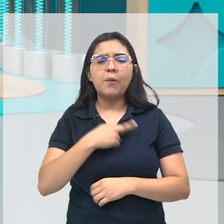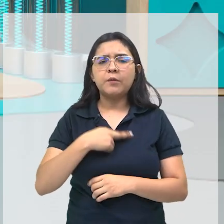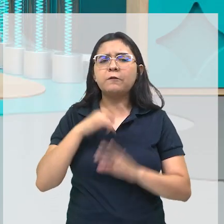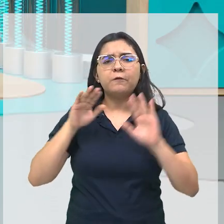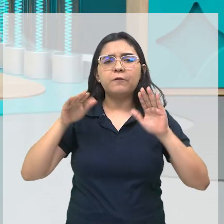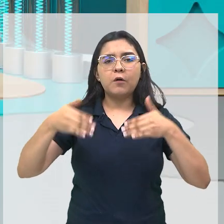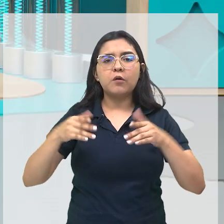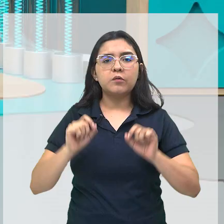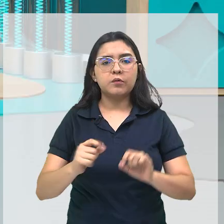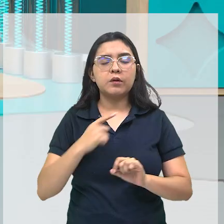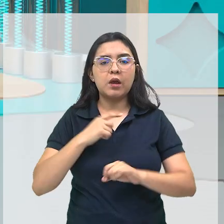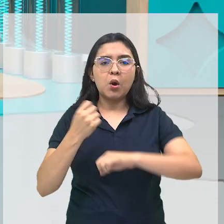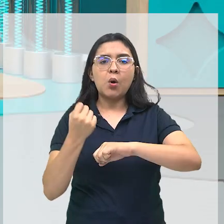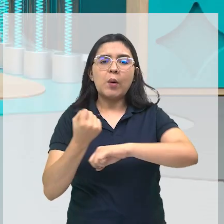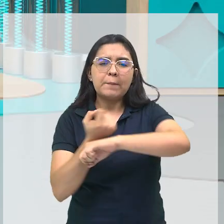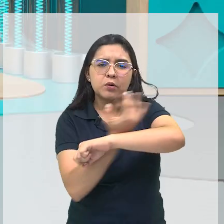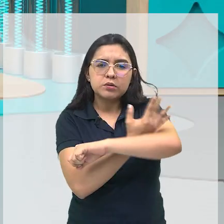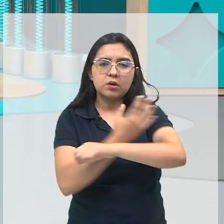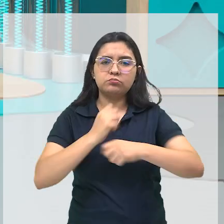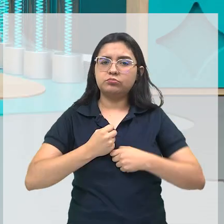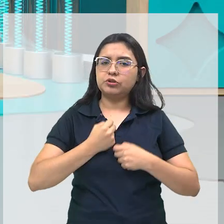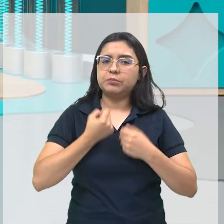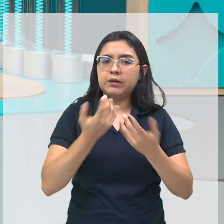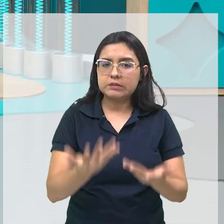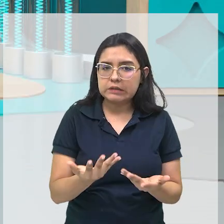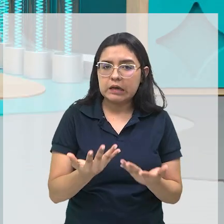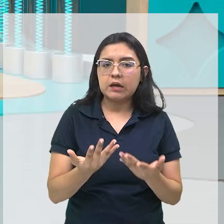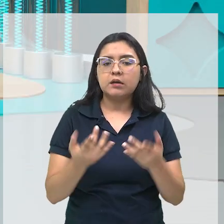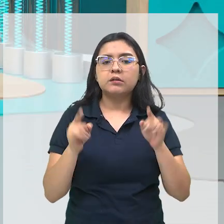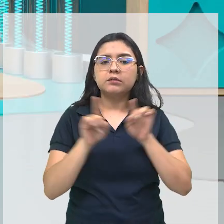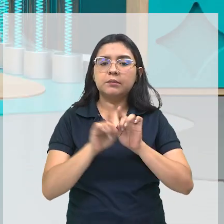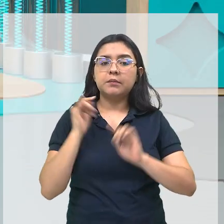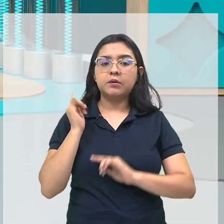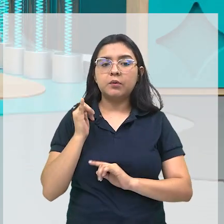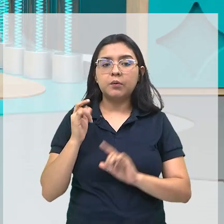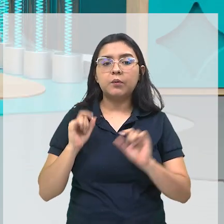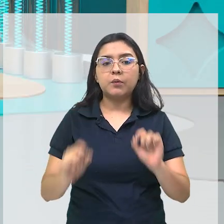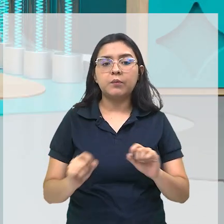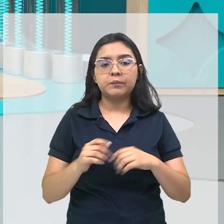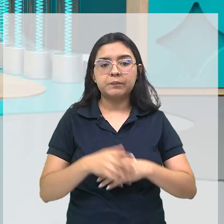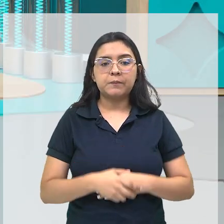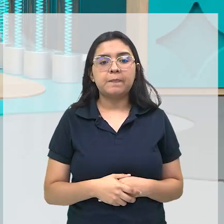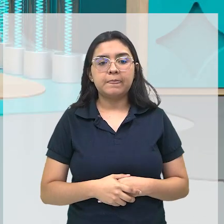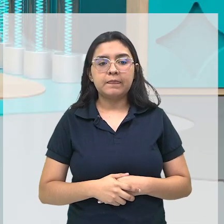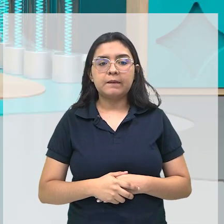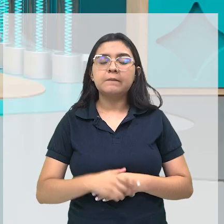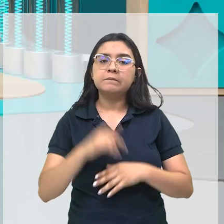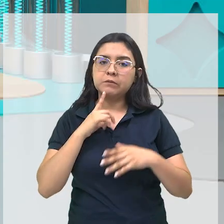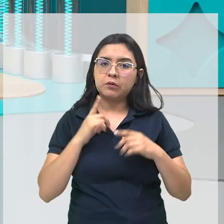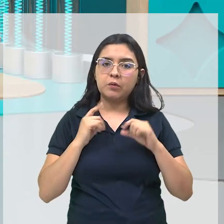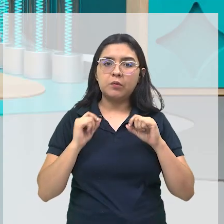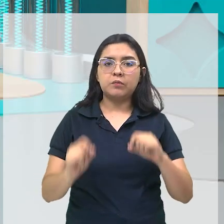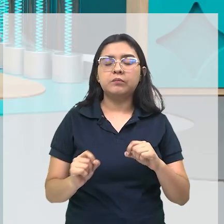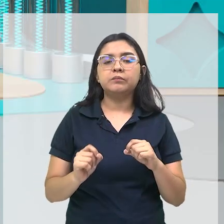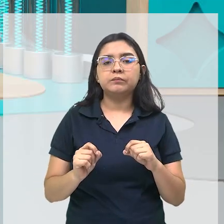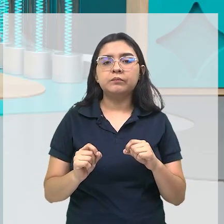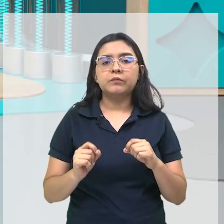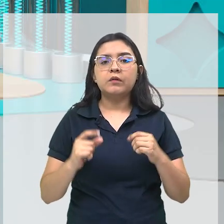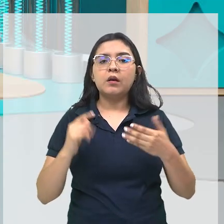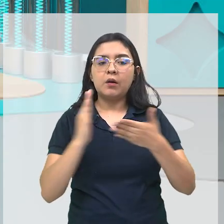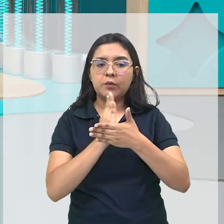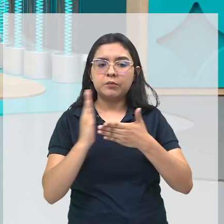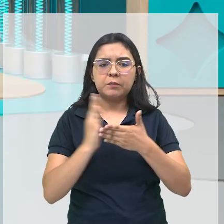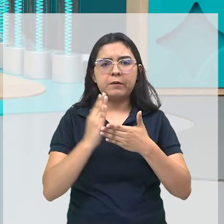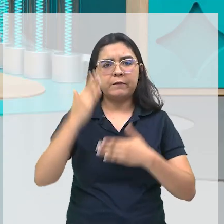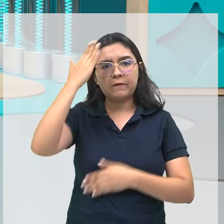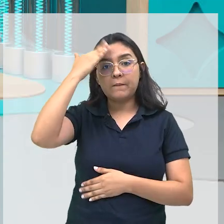foco era a expressão emocional e a narrativa, com obras bastante conhecidas. Nós tivemos também